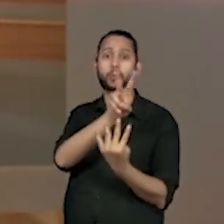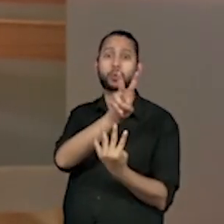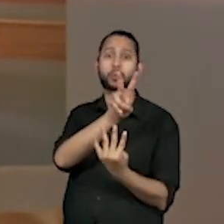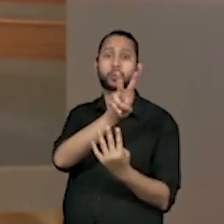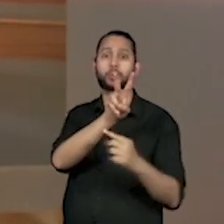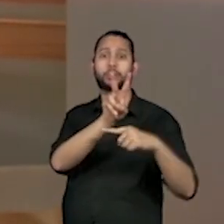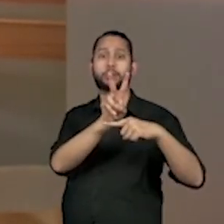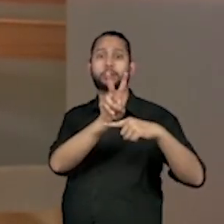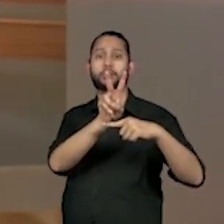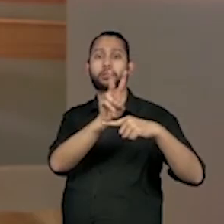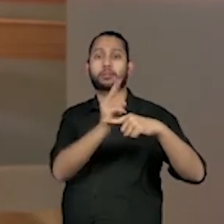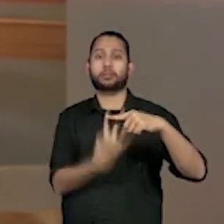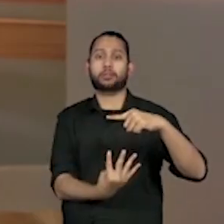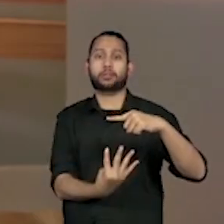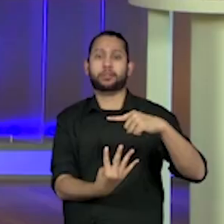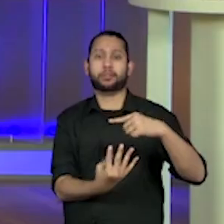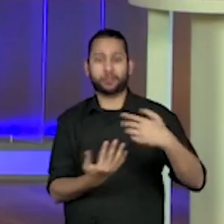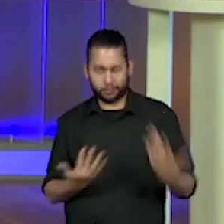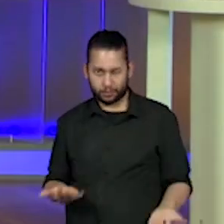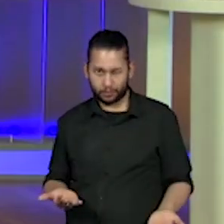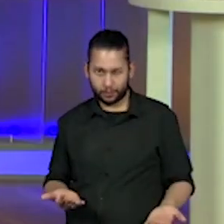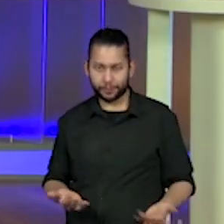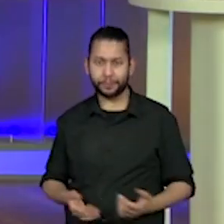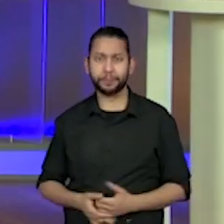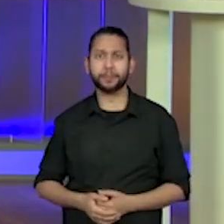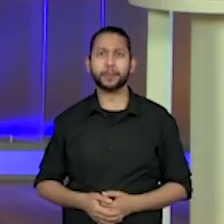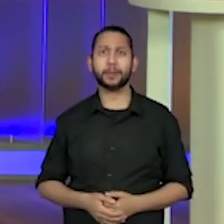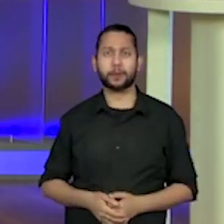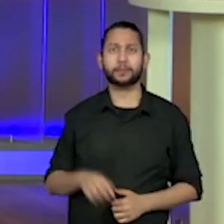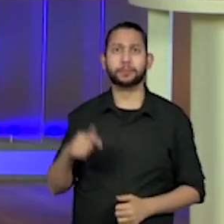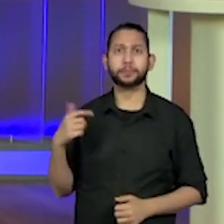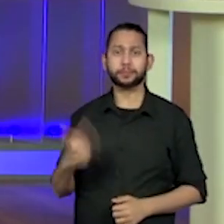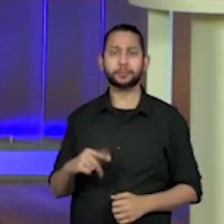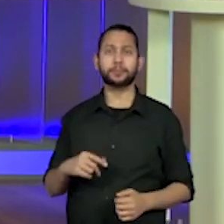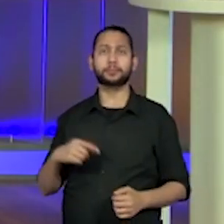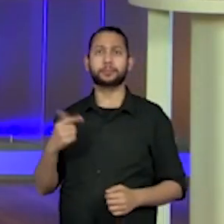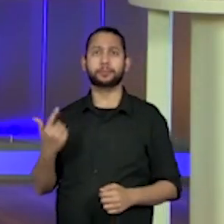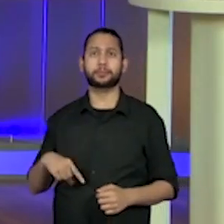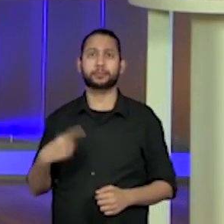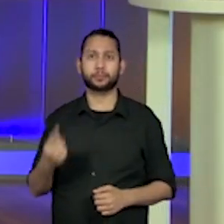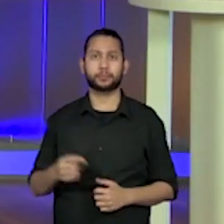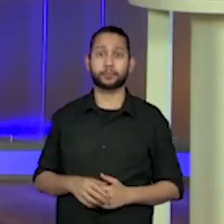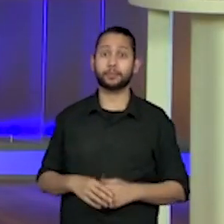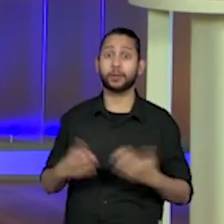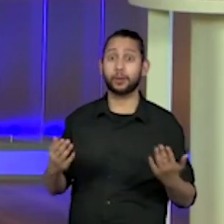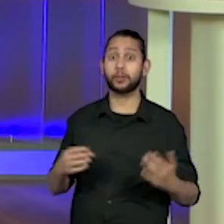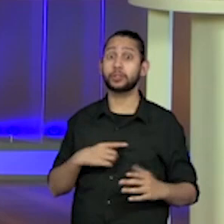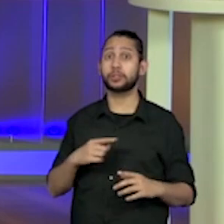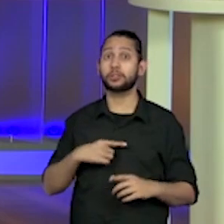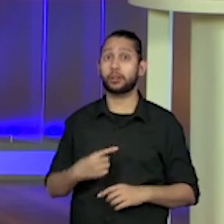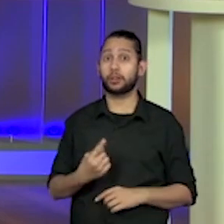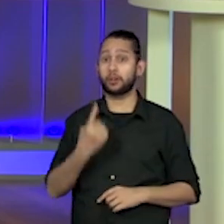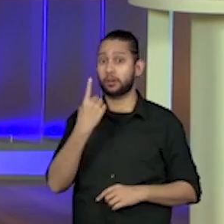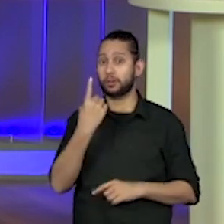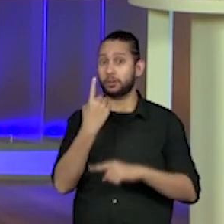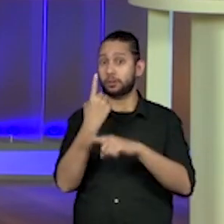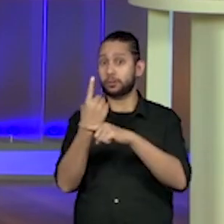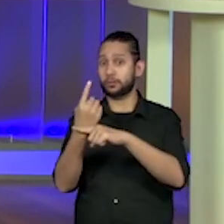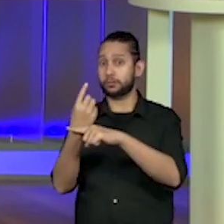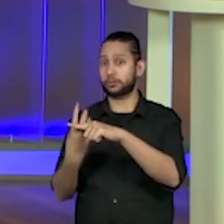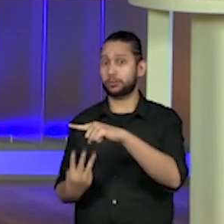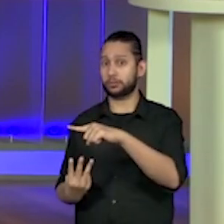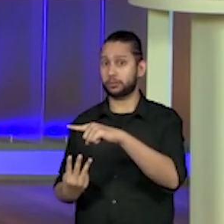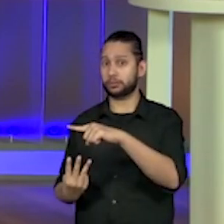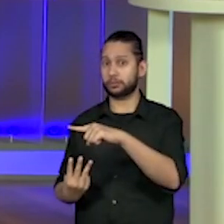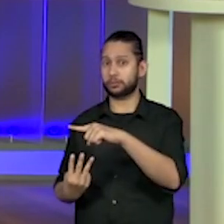está, certo? Até aí tudo bem? Então vamos lá, vamos para a próxima. Aqui a gente tem 1/3,